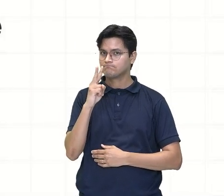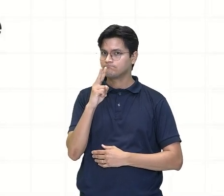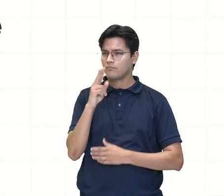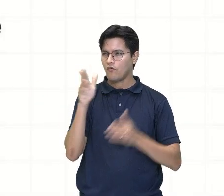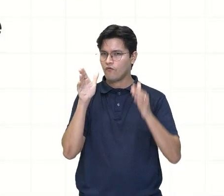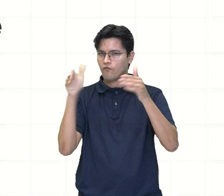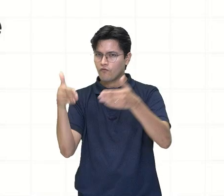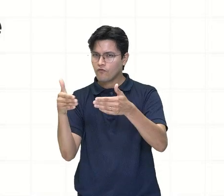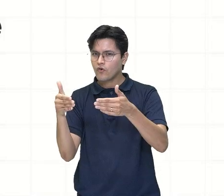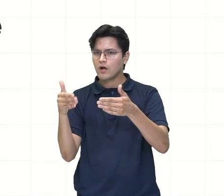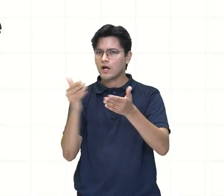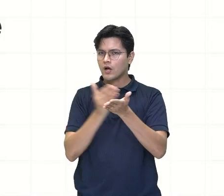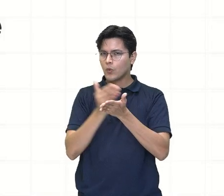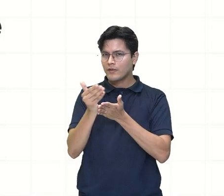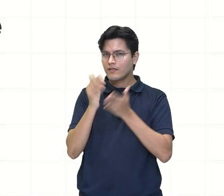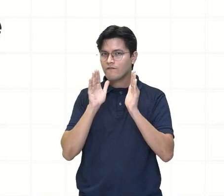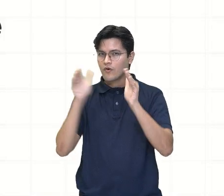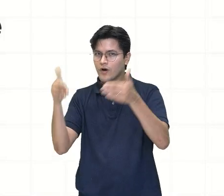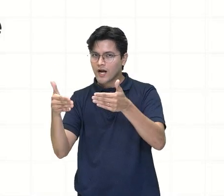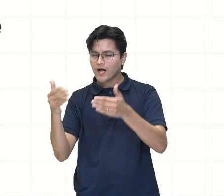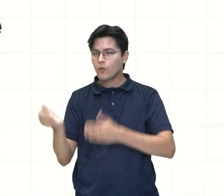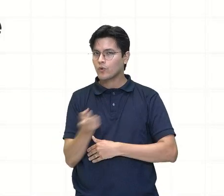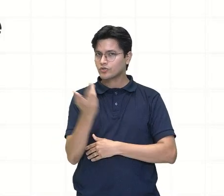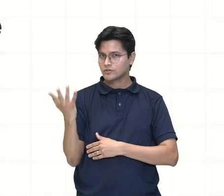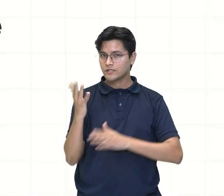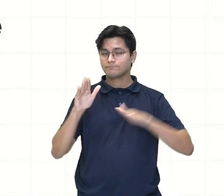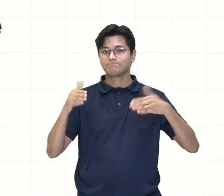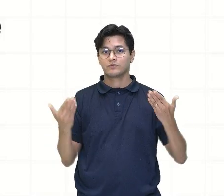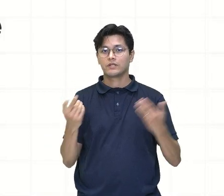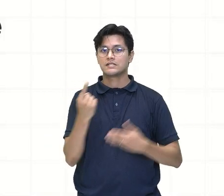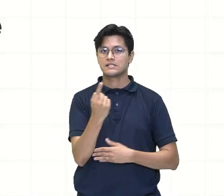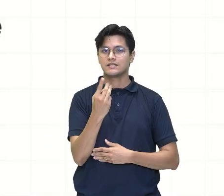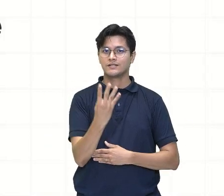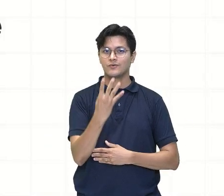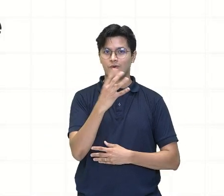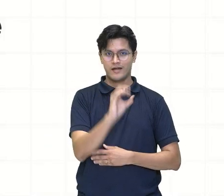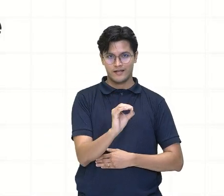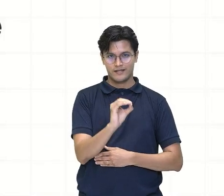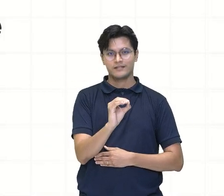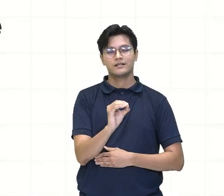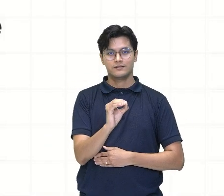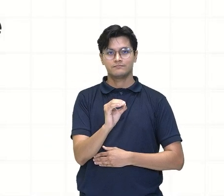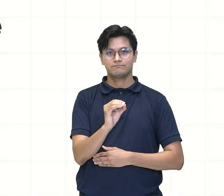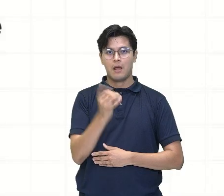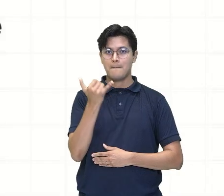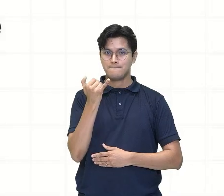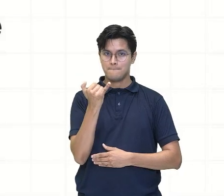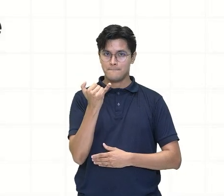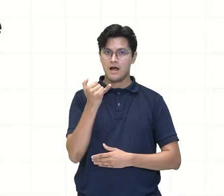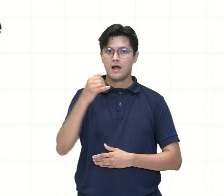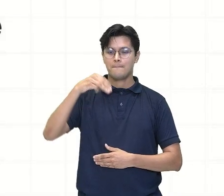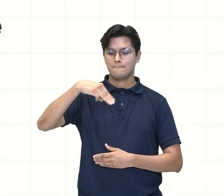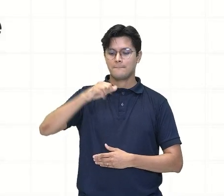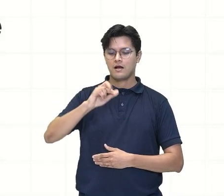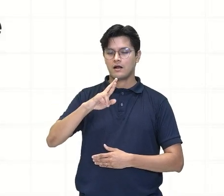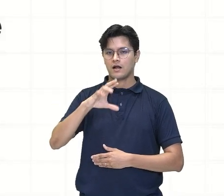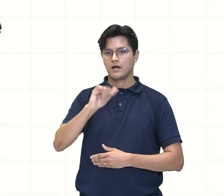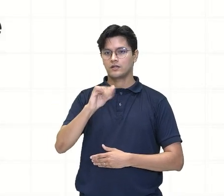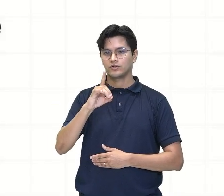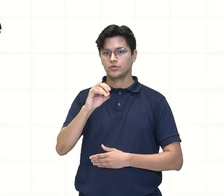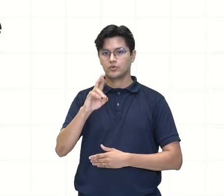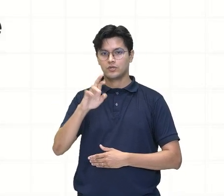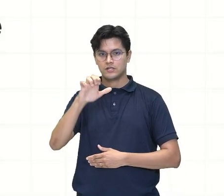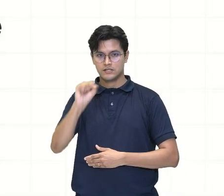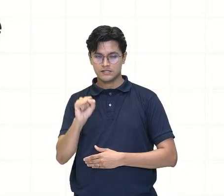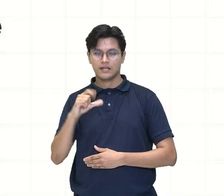eu tenho, ó, 140 marcadores, ok? Nós temos